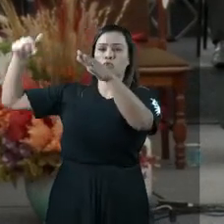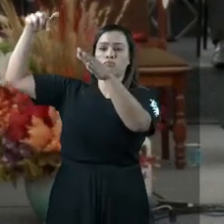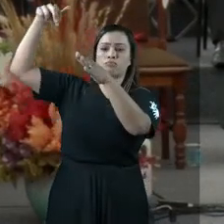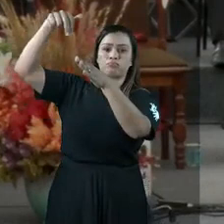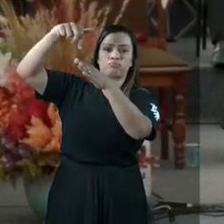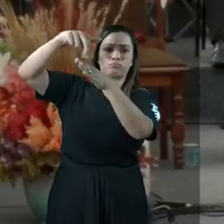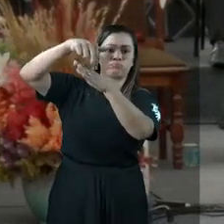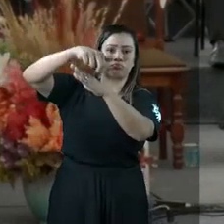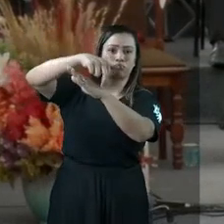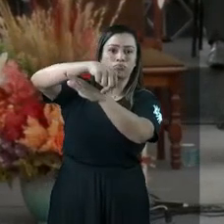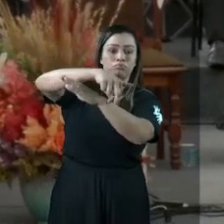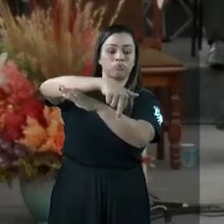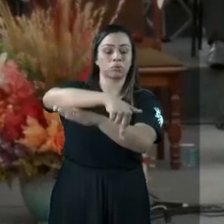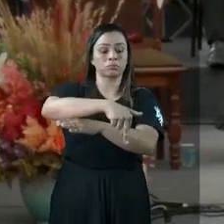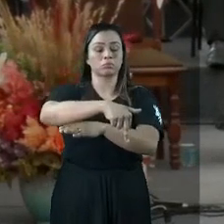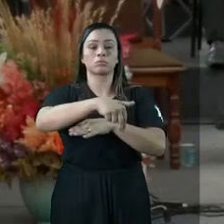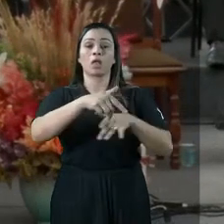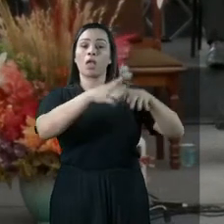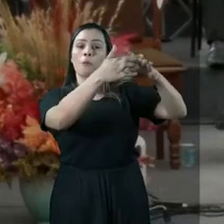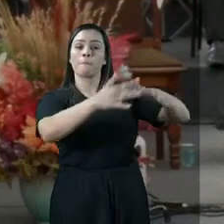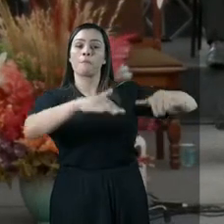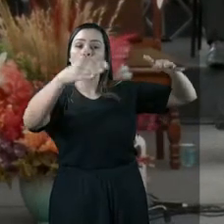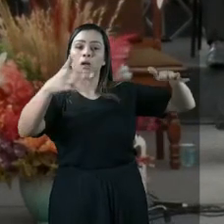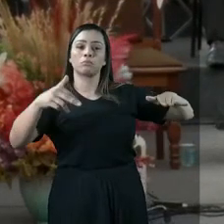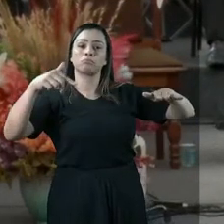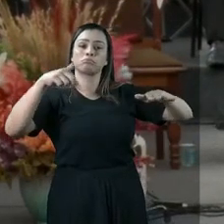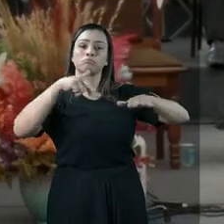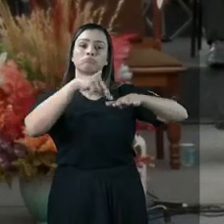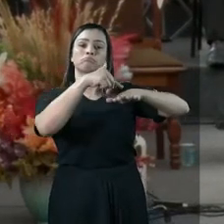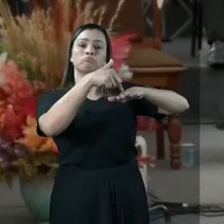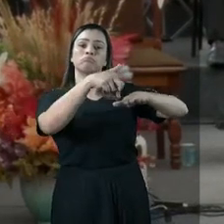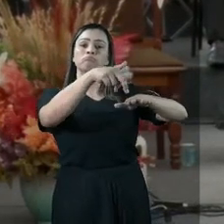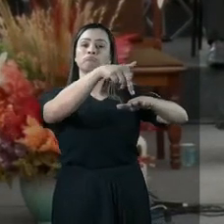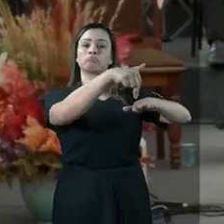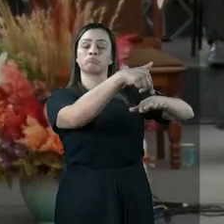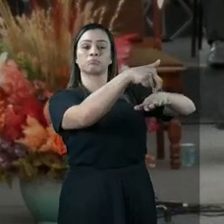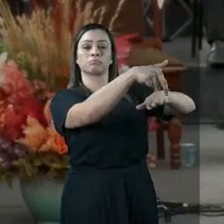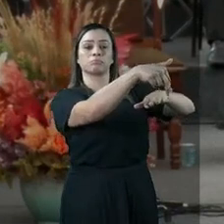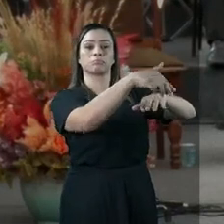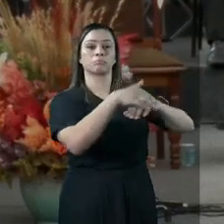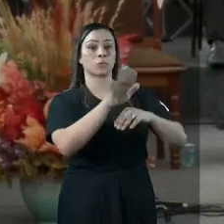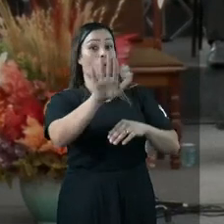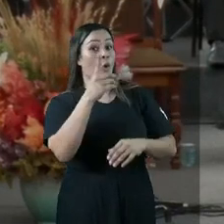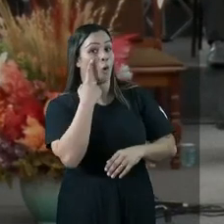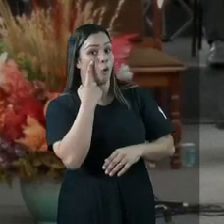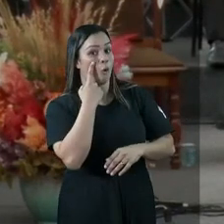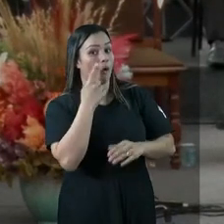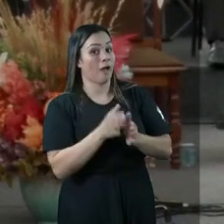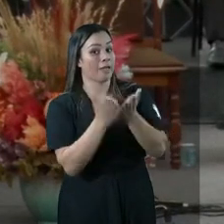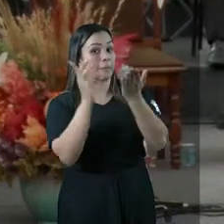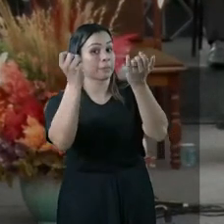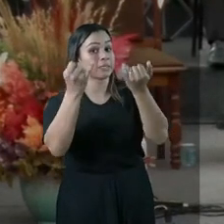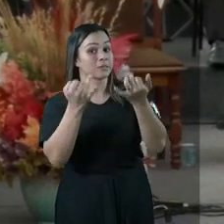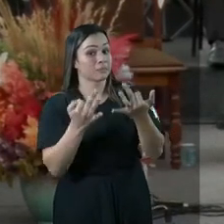no mar. Desce do monte e entra no mar. Agora segura! Olha o que o texto diz. A Bíblia